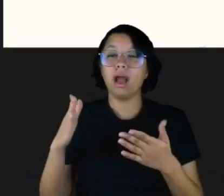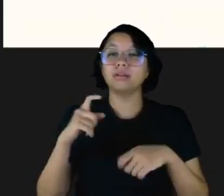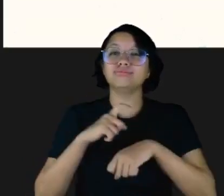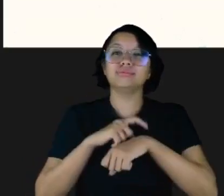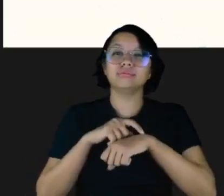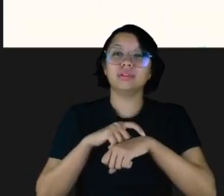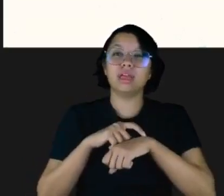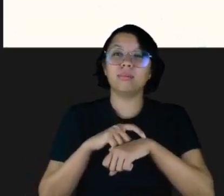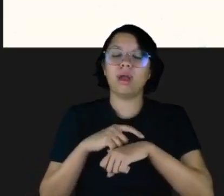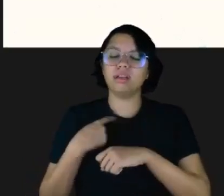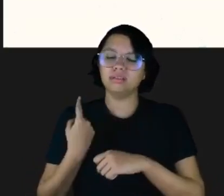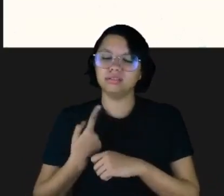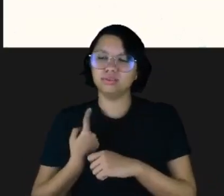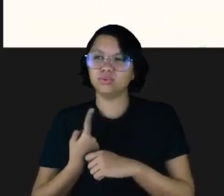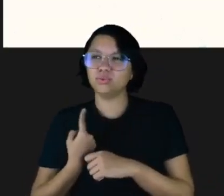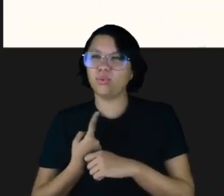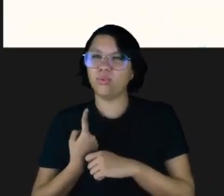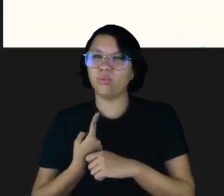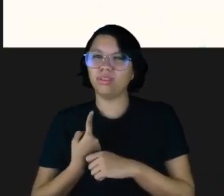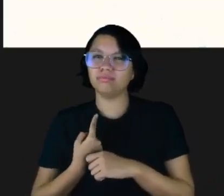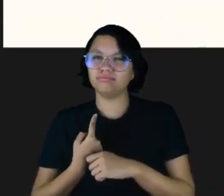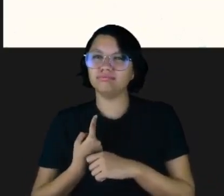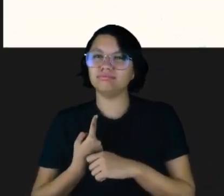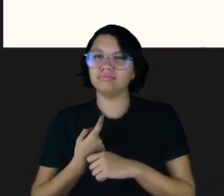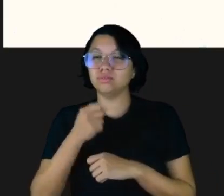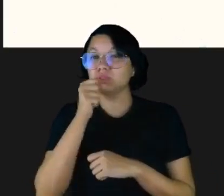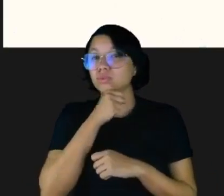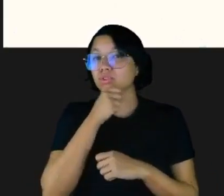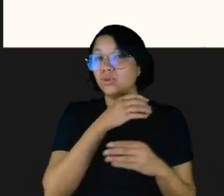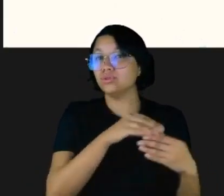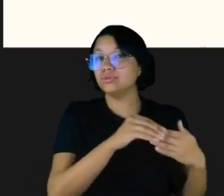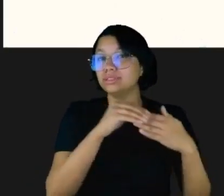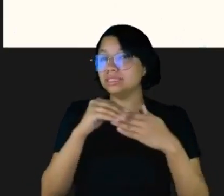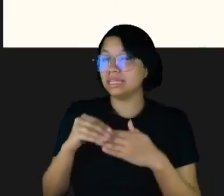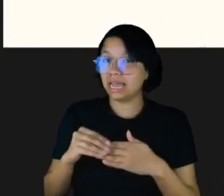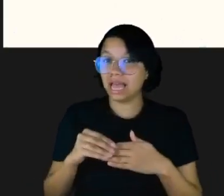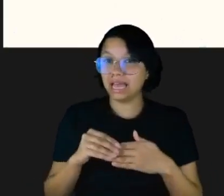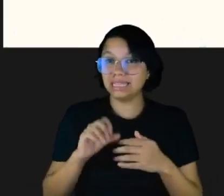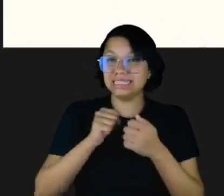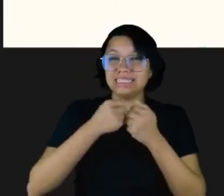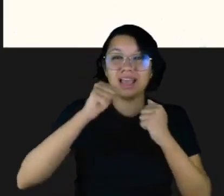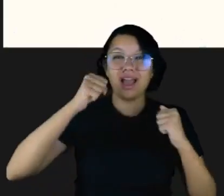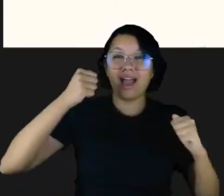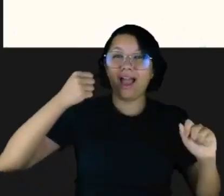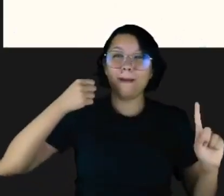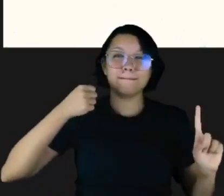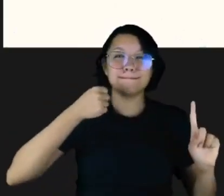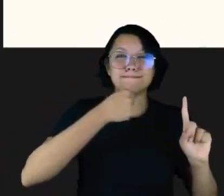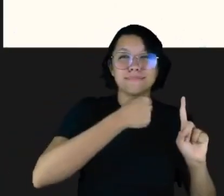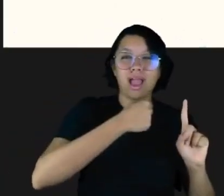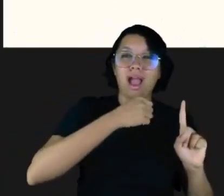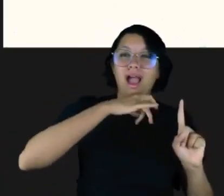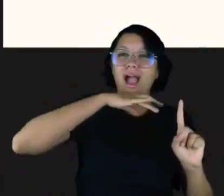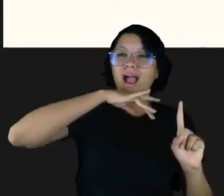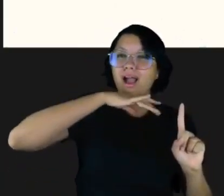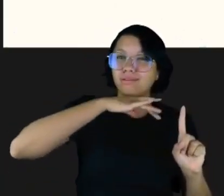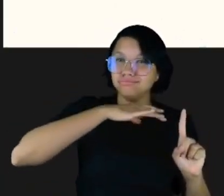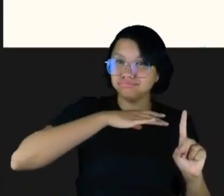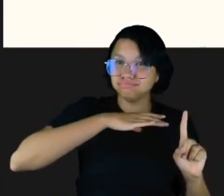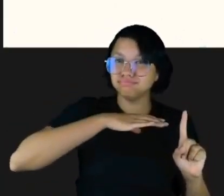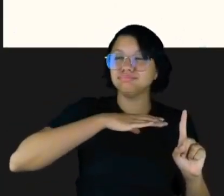social. Isolamento social no idoso traz grandiosíssimos impactos